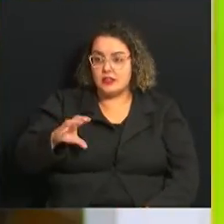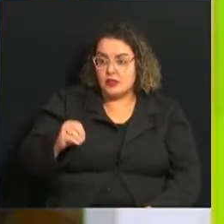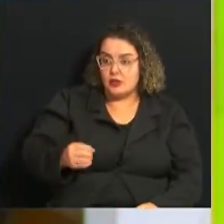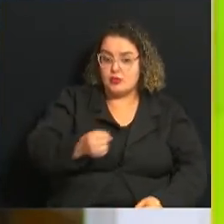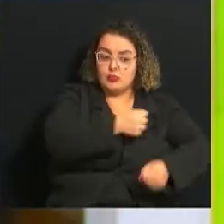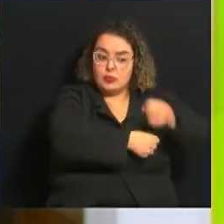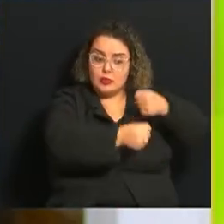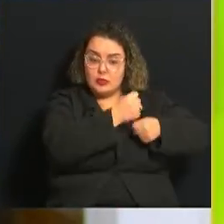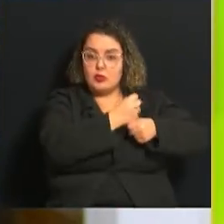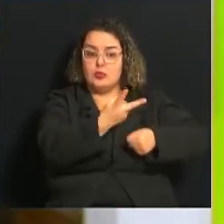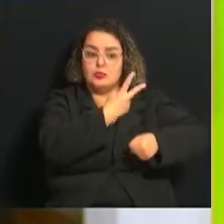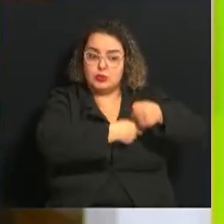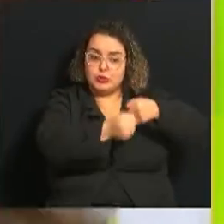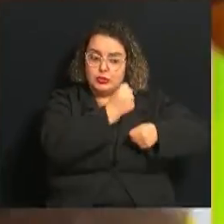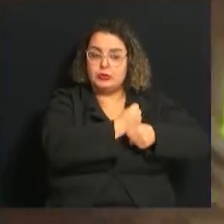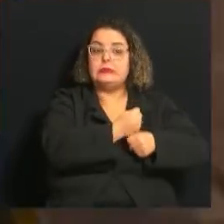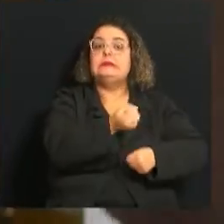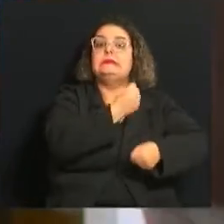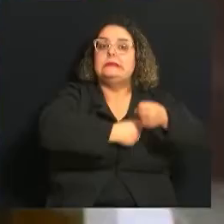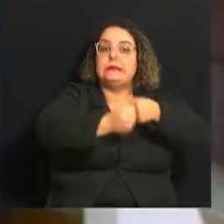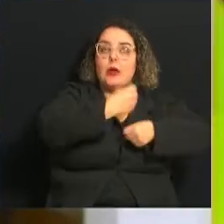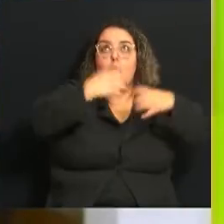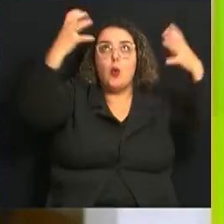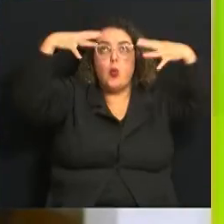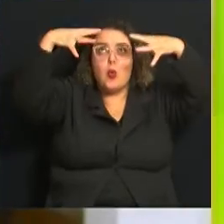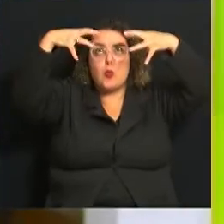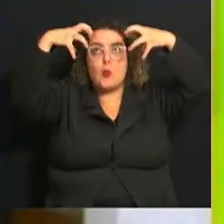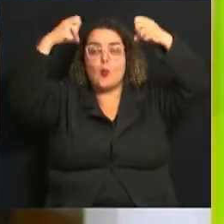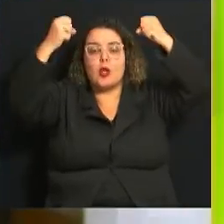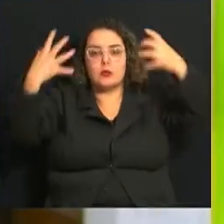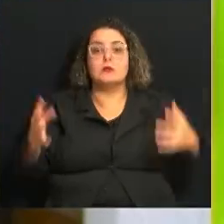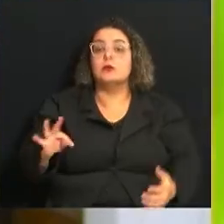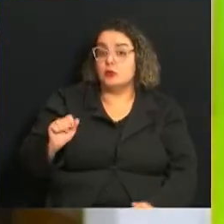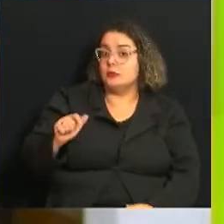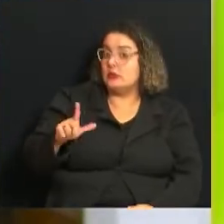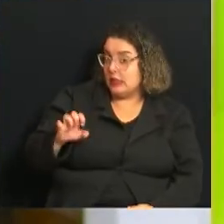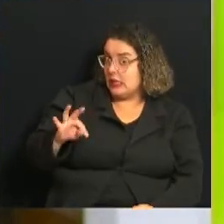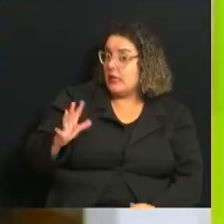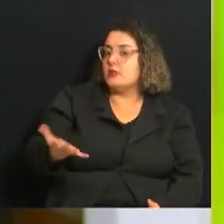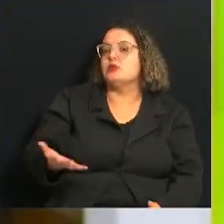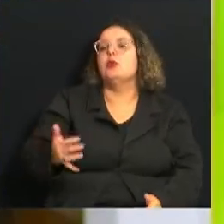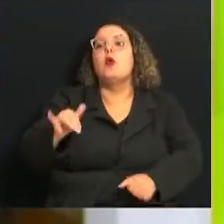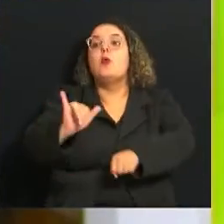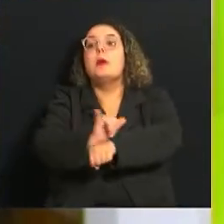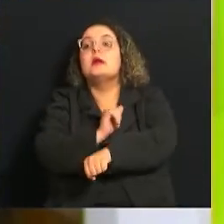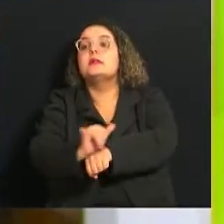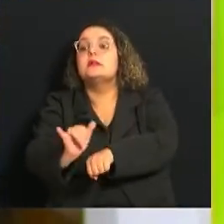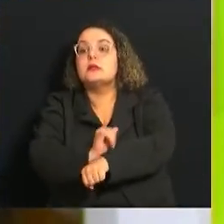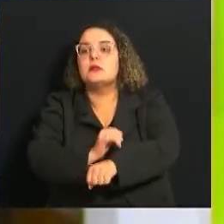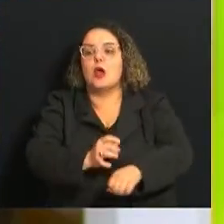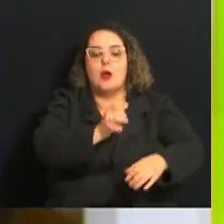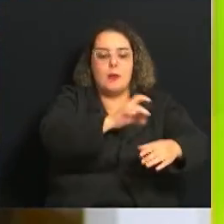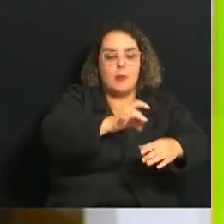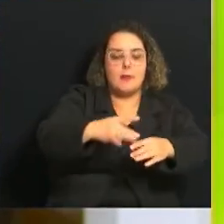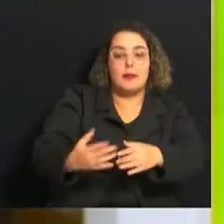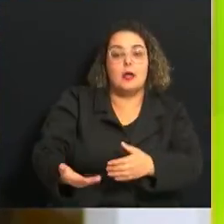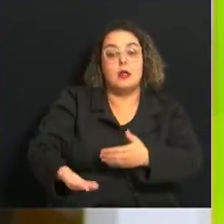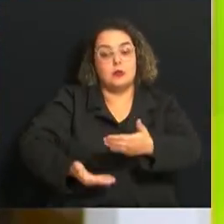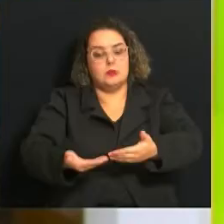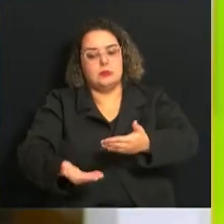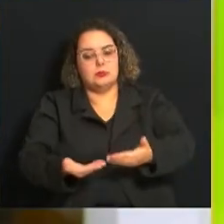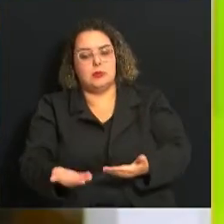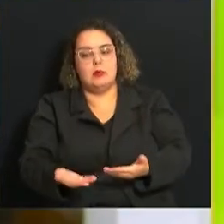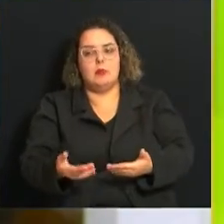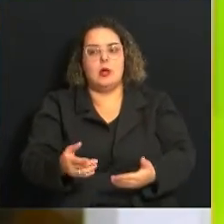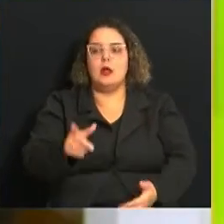passado também foi um ano bastante seco, e o Talete entra como uma ferramenta para o produtor no manejo da água